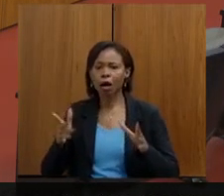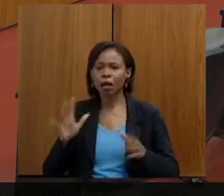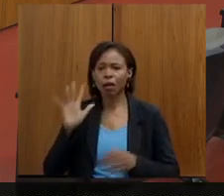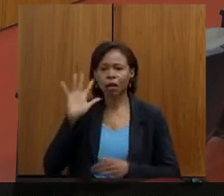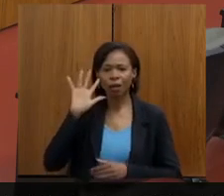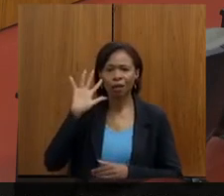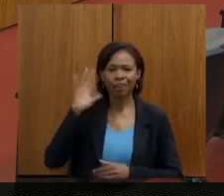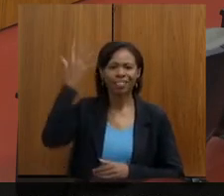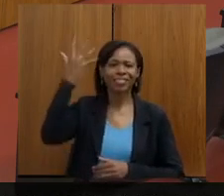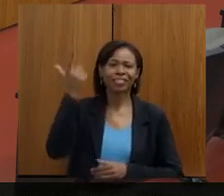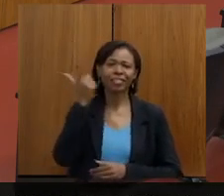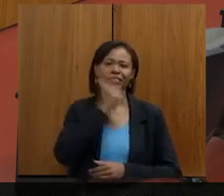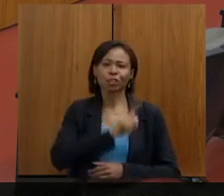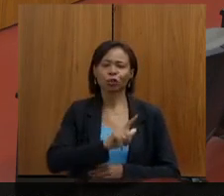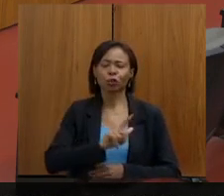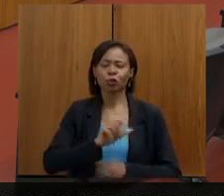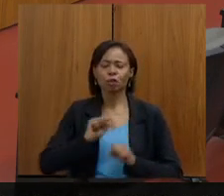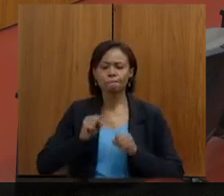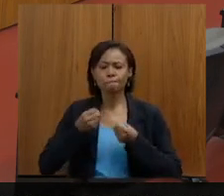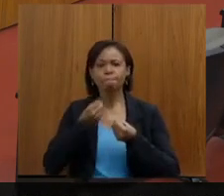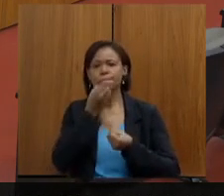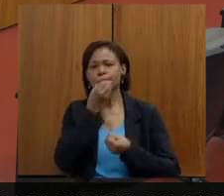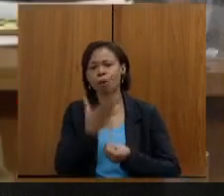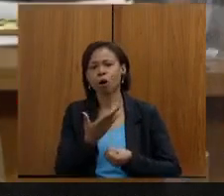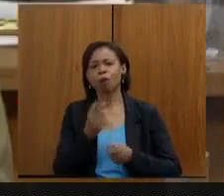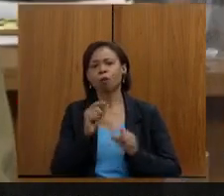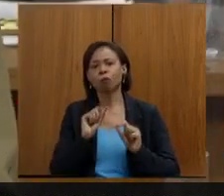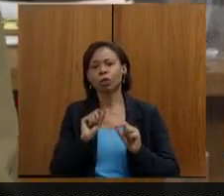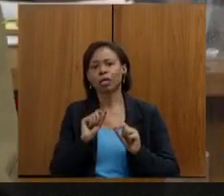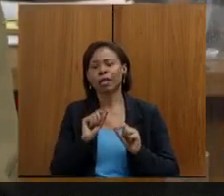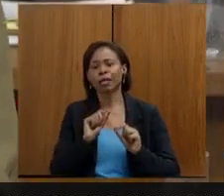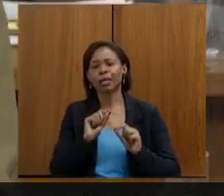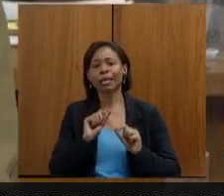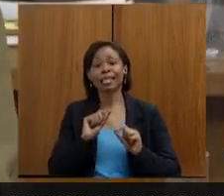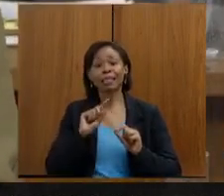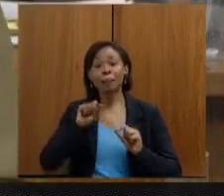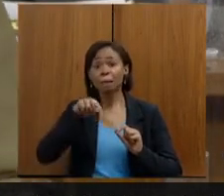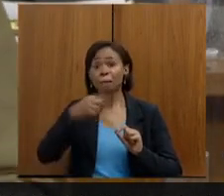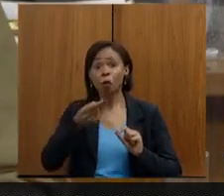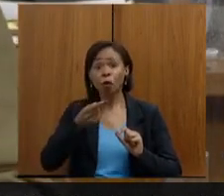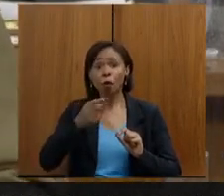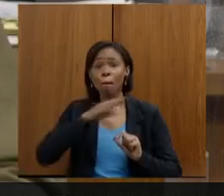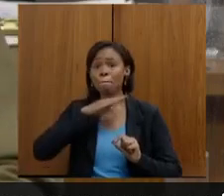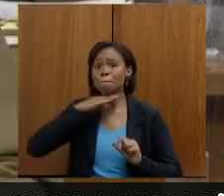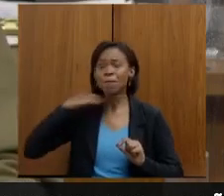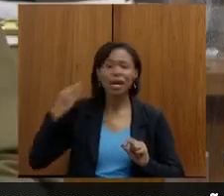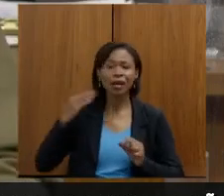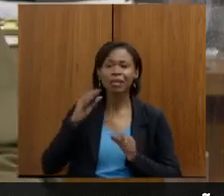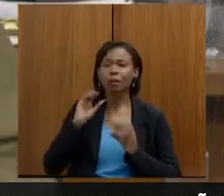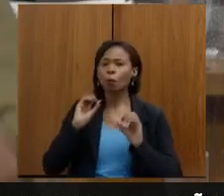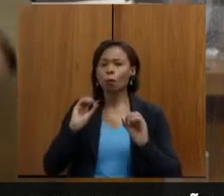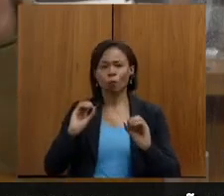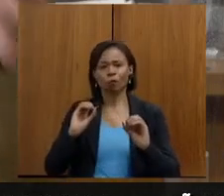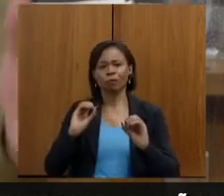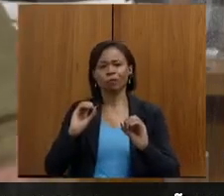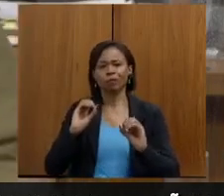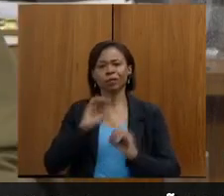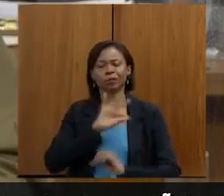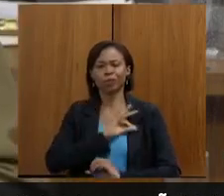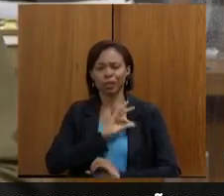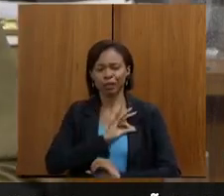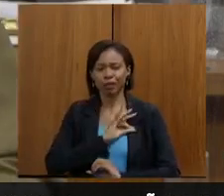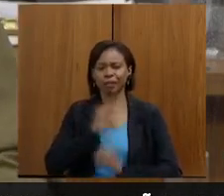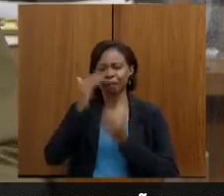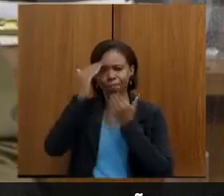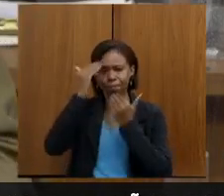faleceu Mas nenhum policial militar nenhum depois que nós começamos tomar a primeira dose isso é é gratidão a